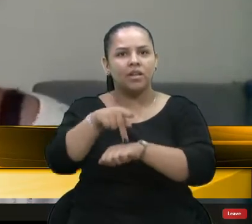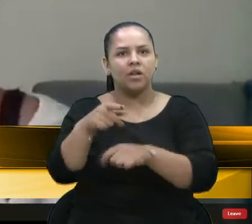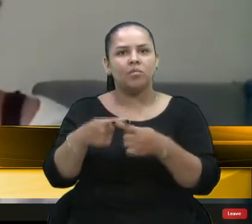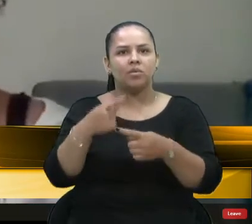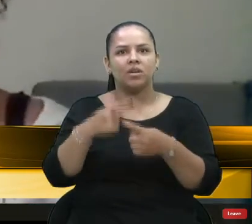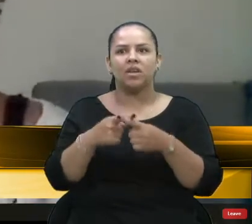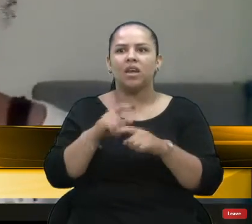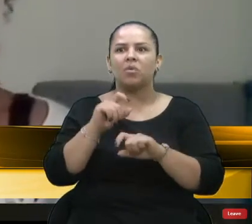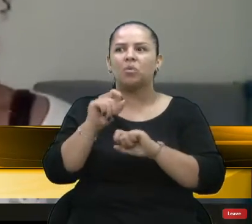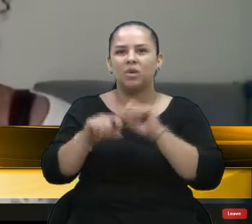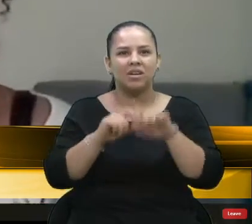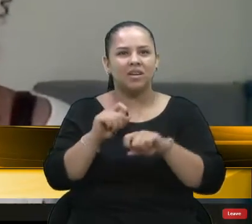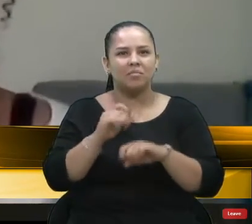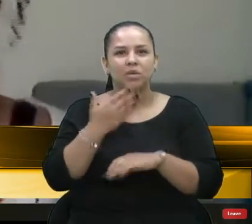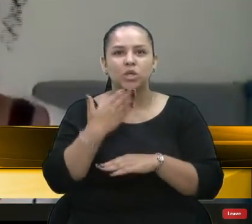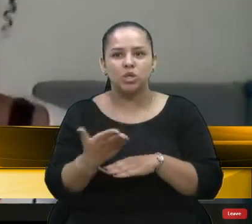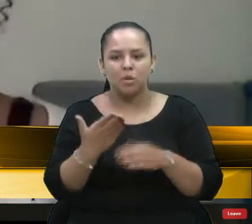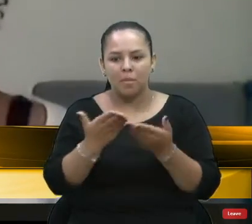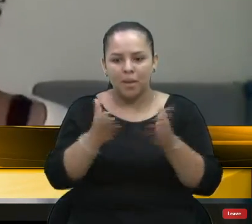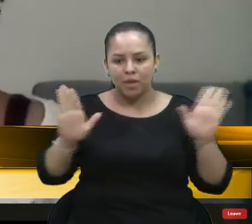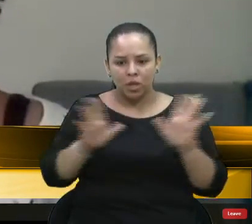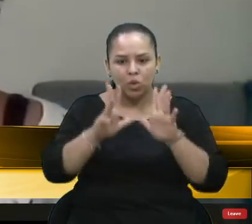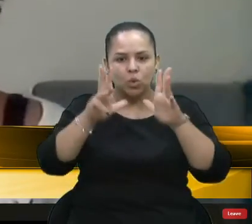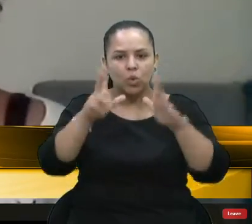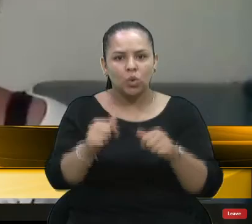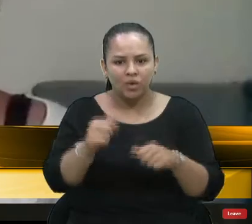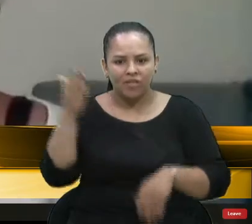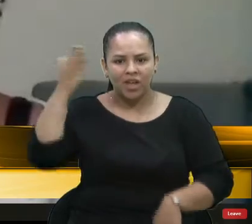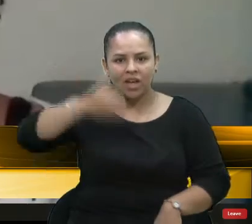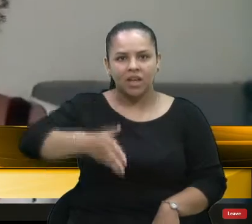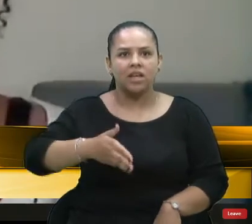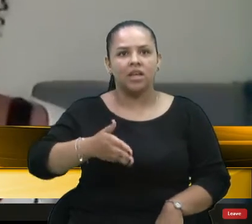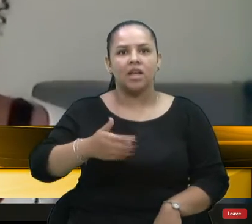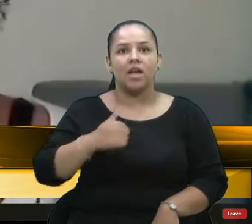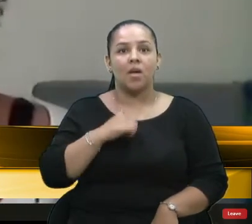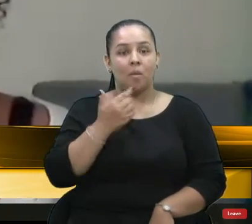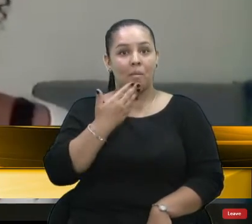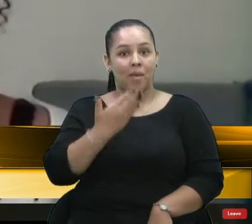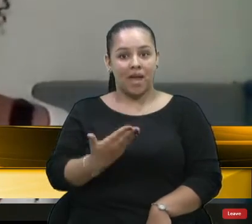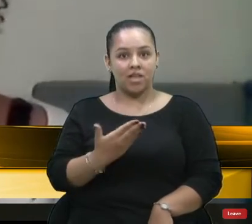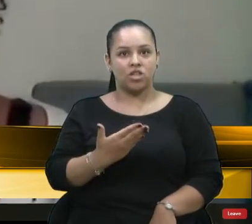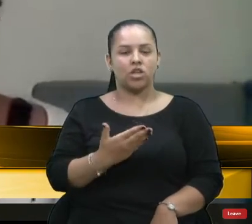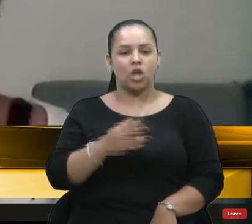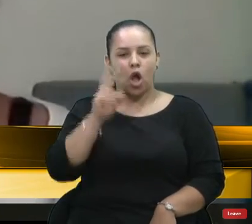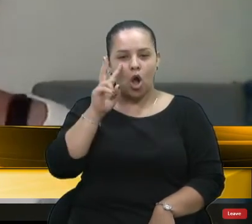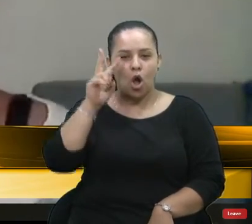tudo, quem vem em sessão pedir para abrir tudo, eu peço que então olhe para essas